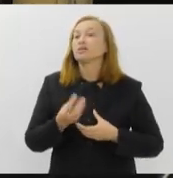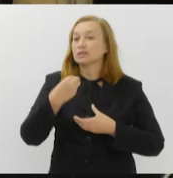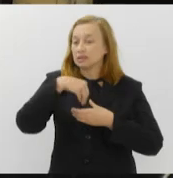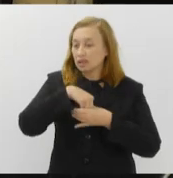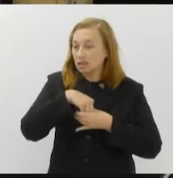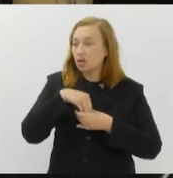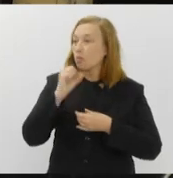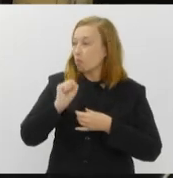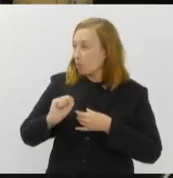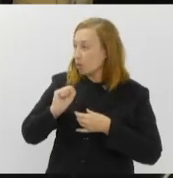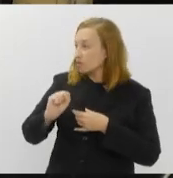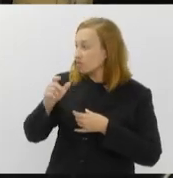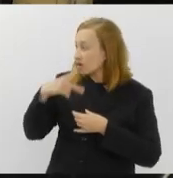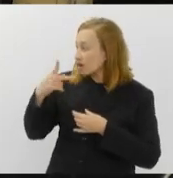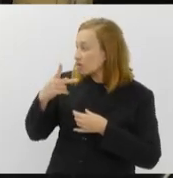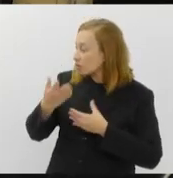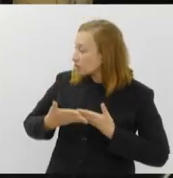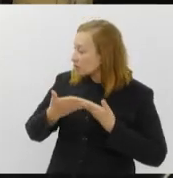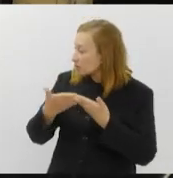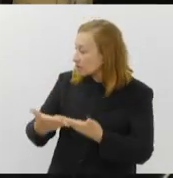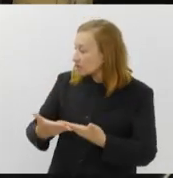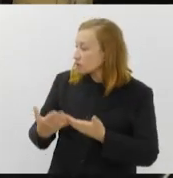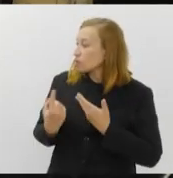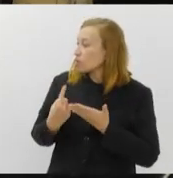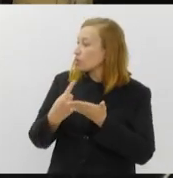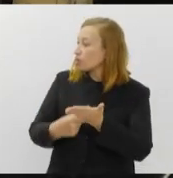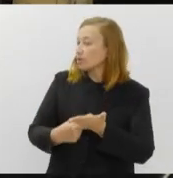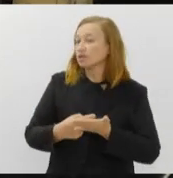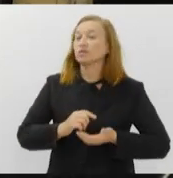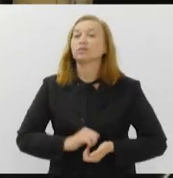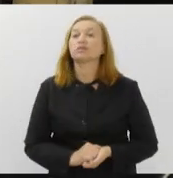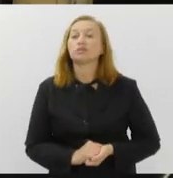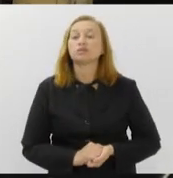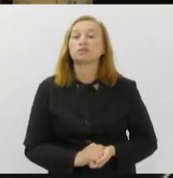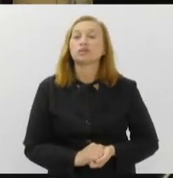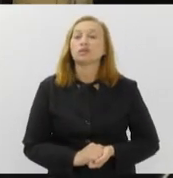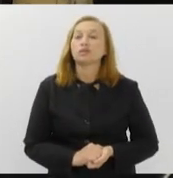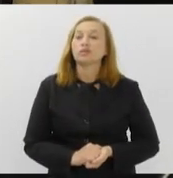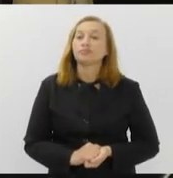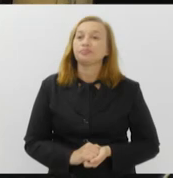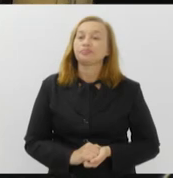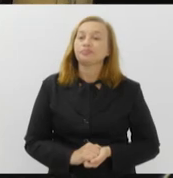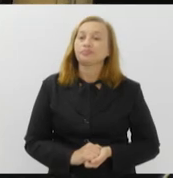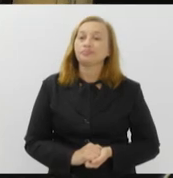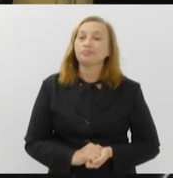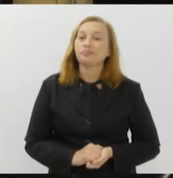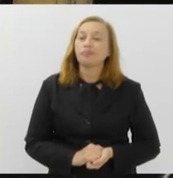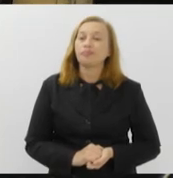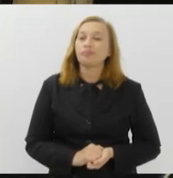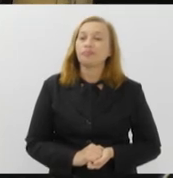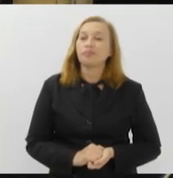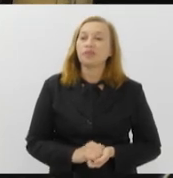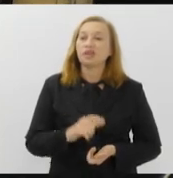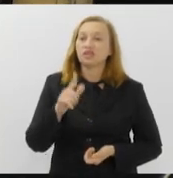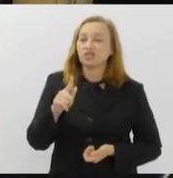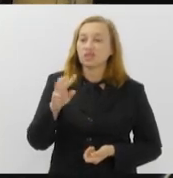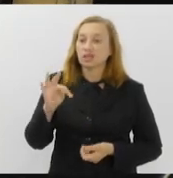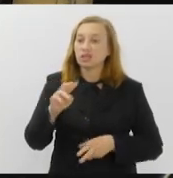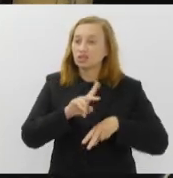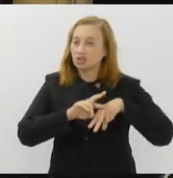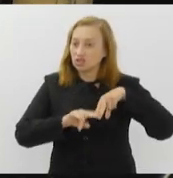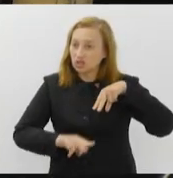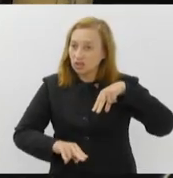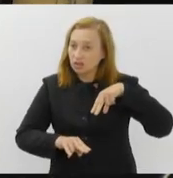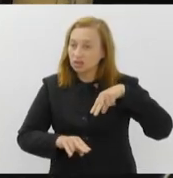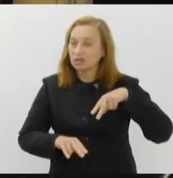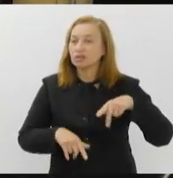deixar aqui até como um encaminhamento e um compromisso, né? Recentemente nós instalamos esse GT de gênero para